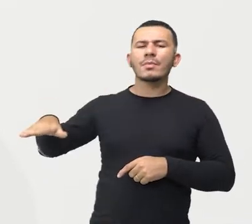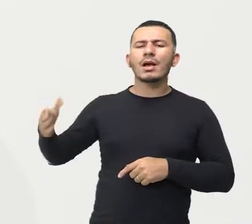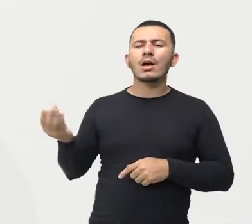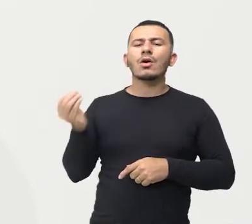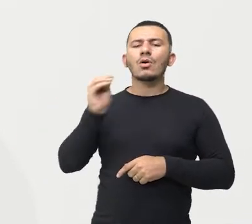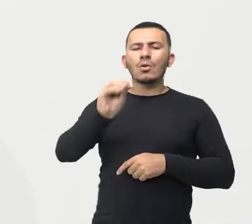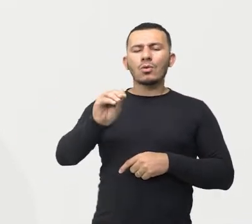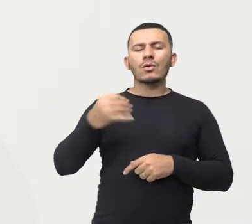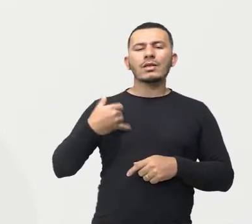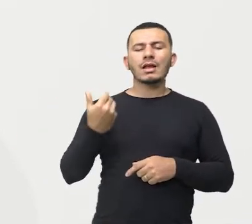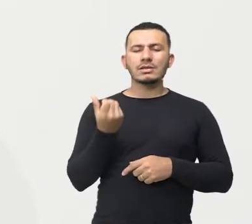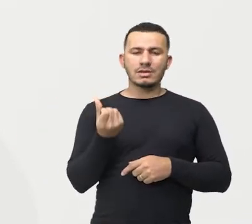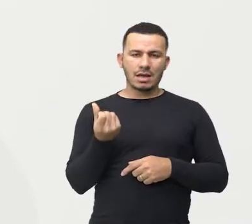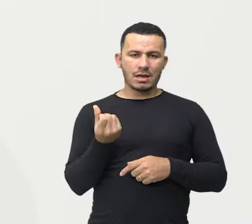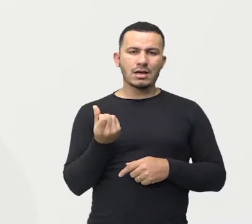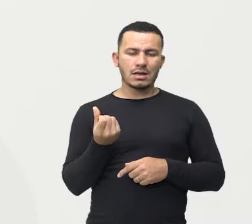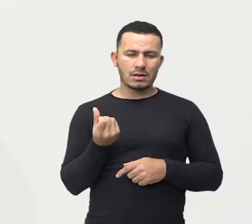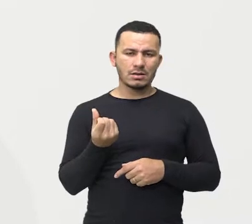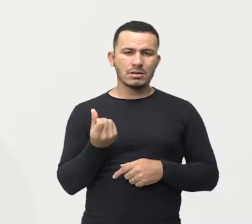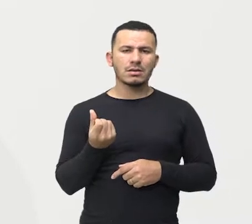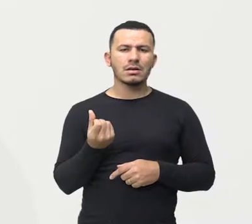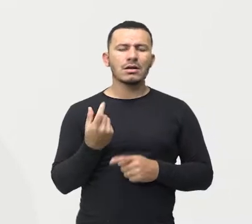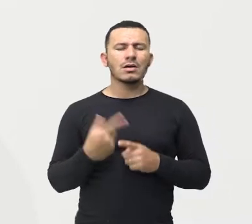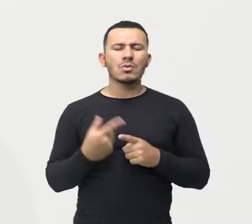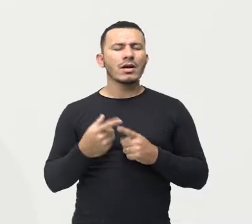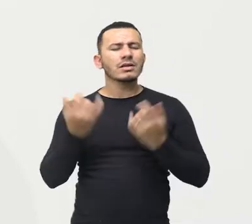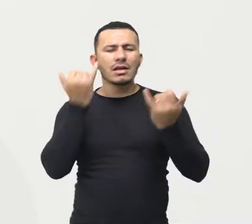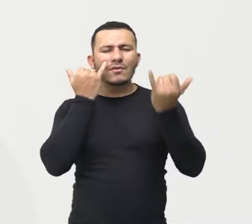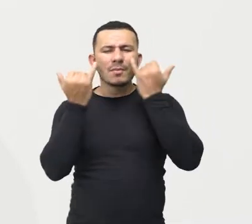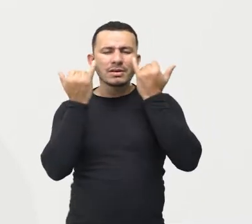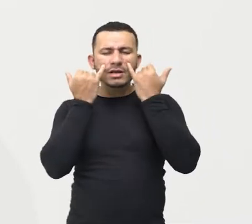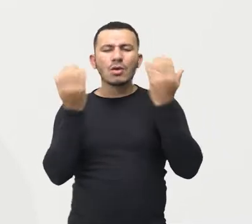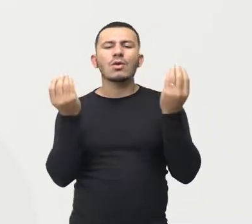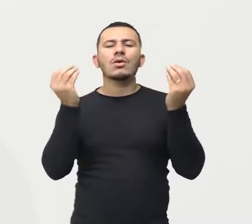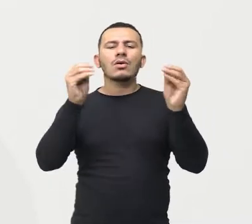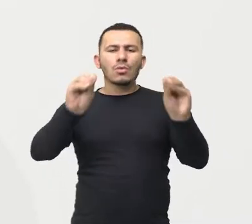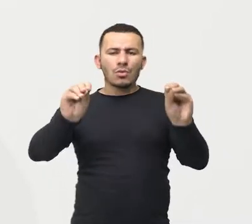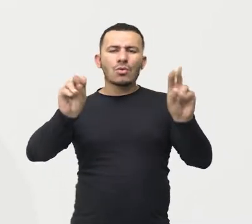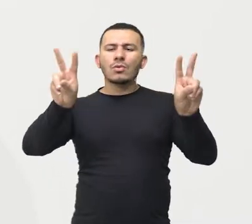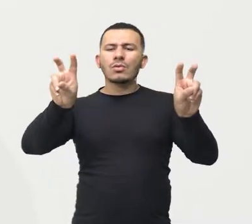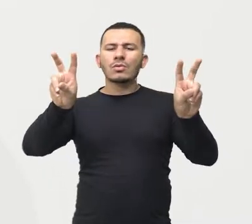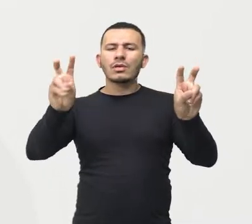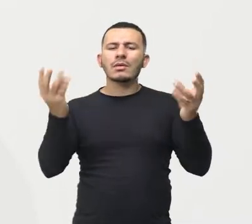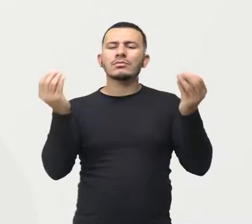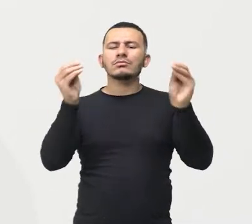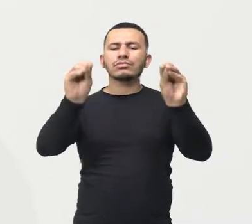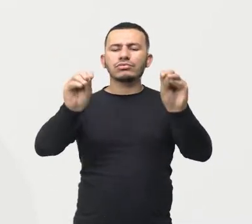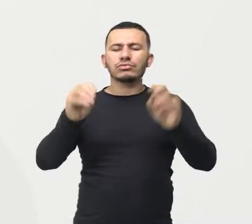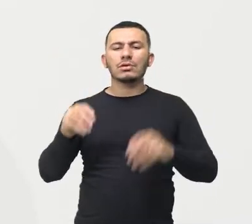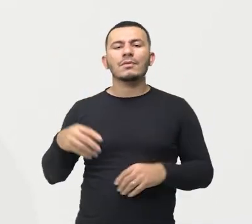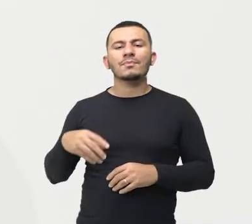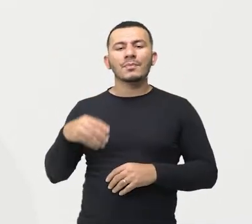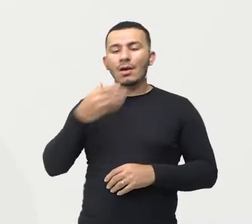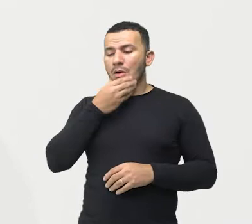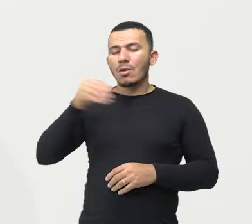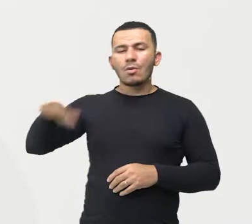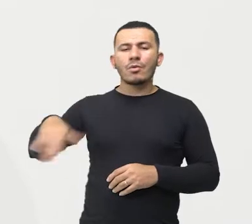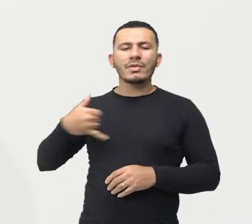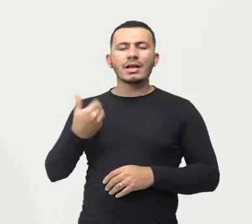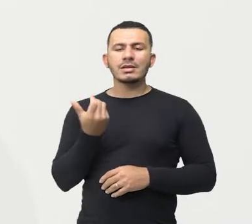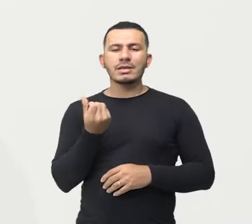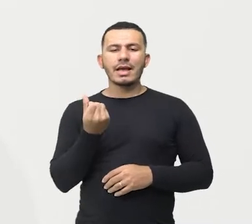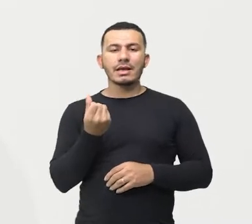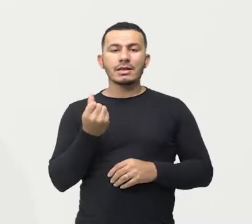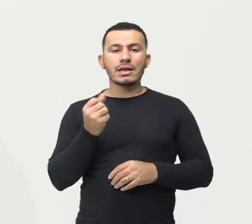o menino de 6 anos, certo? Por que se colocou aqui no título o enunciado menino de